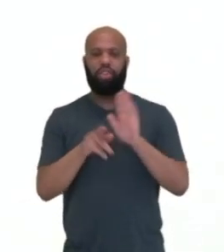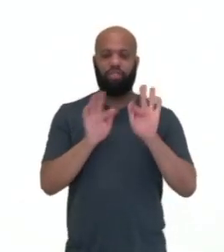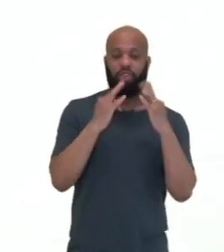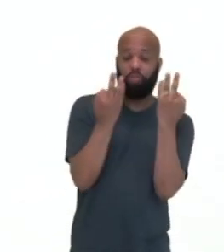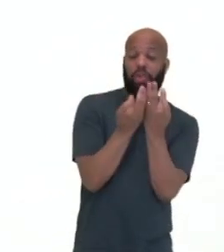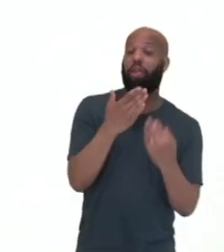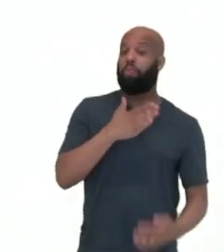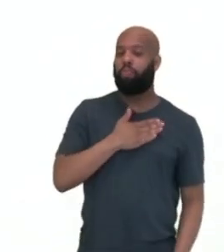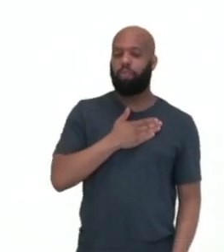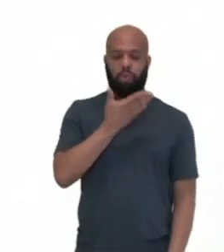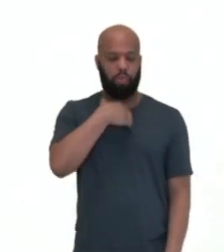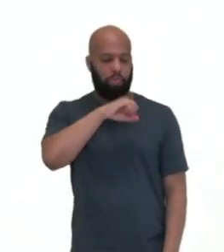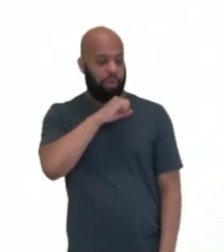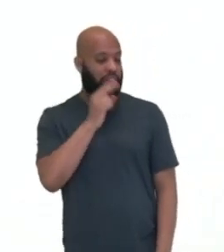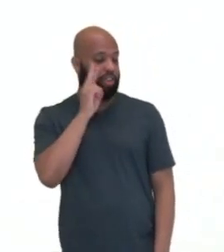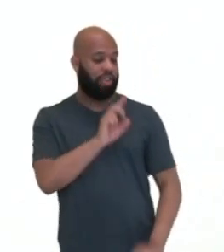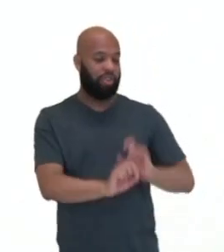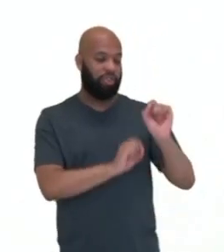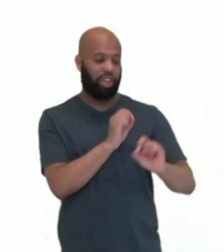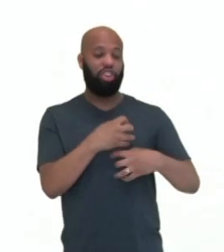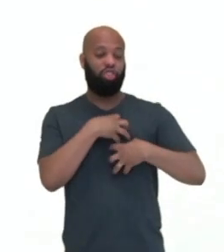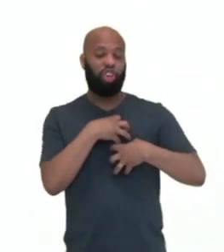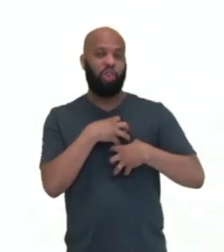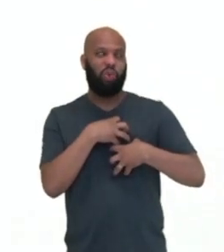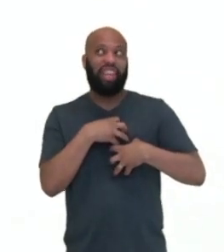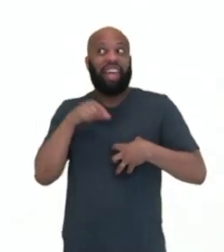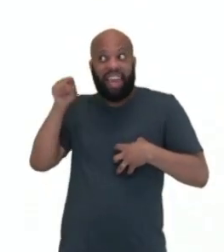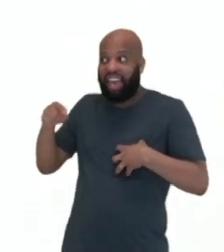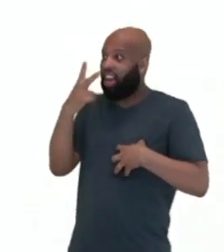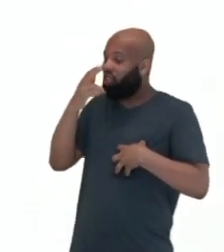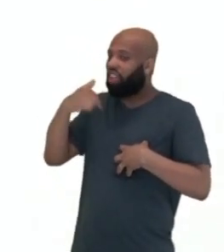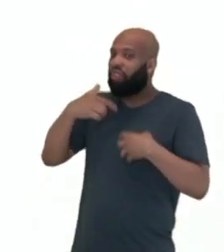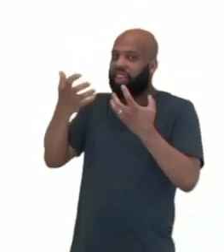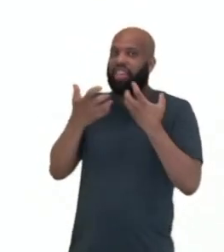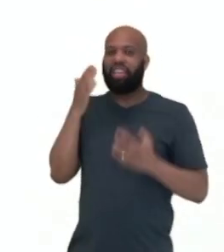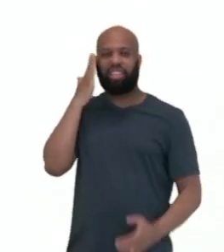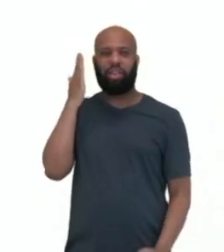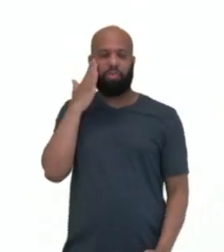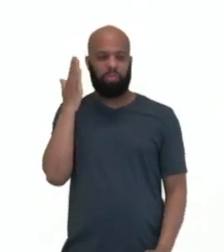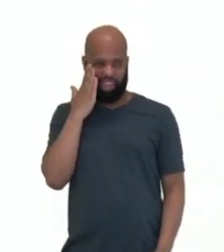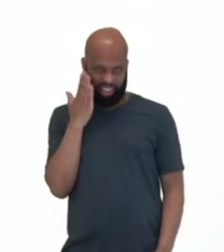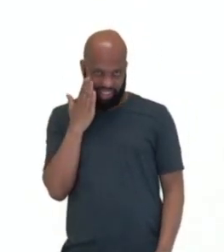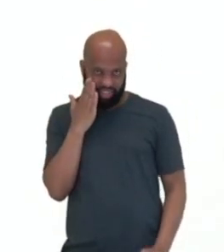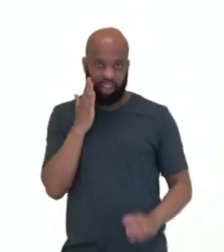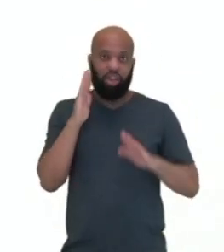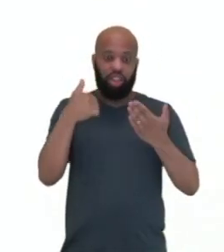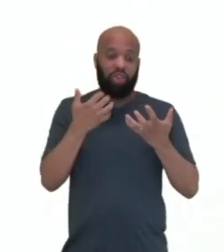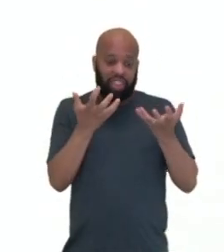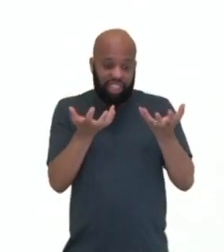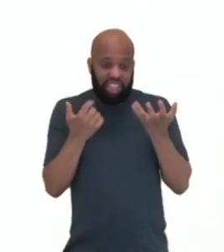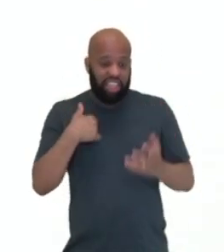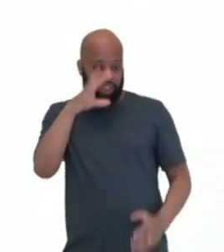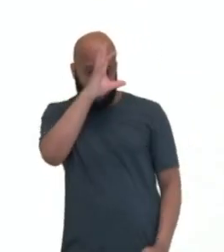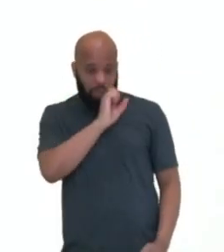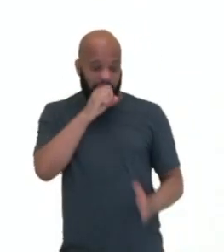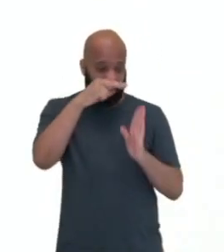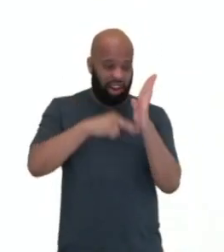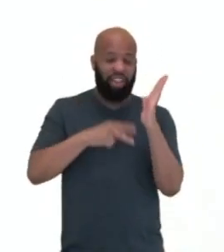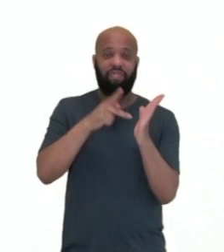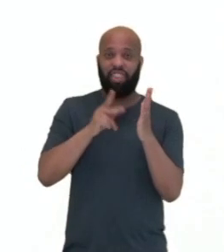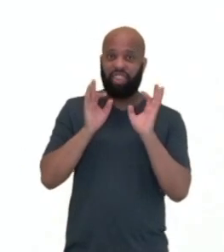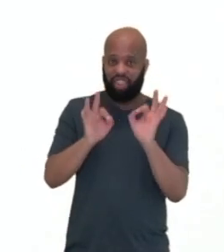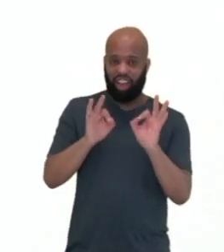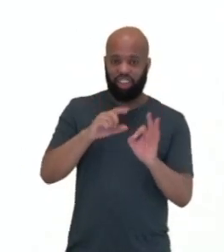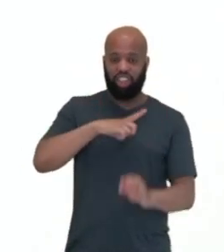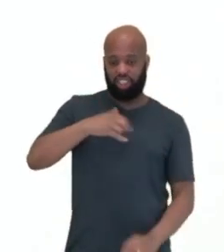interpretava aquilo como uma grande sede de saber, cruelmente insatisfeita, e queria que eu aprendesse a ler já aos